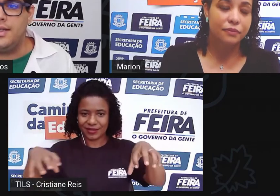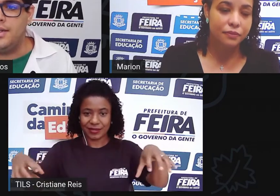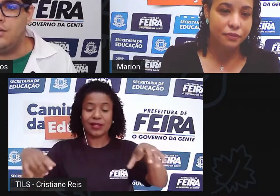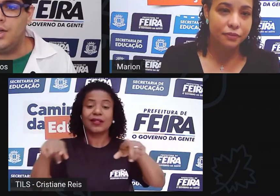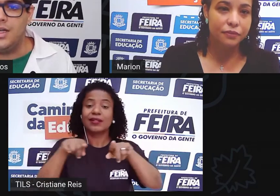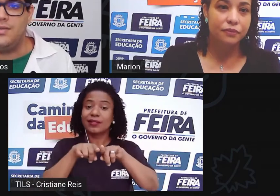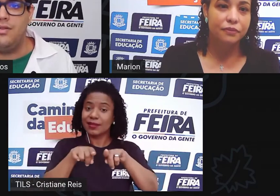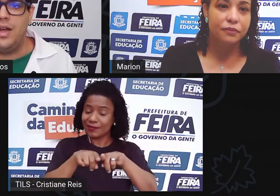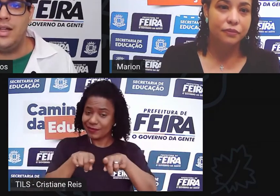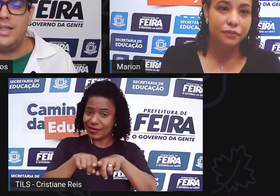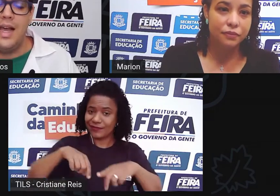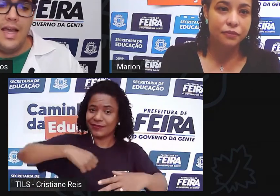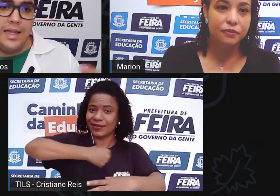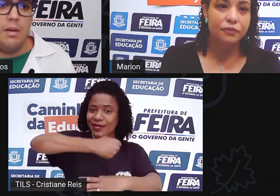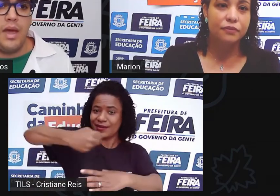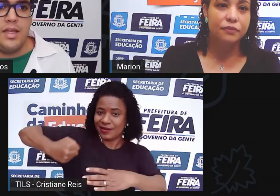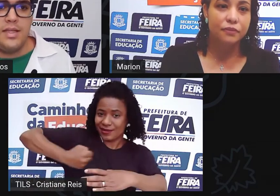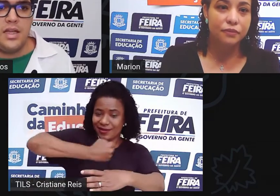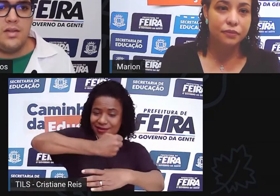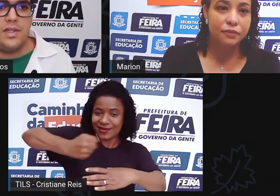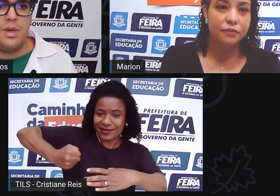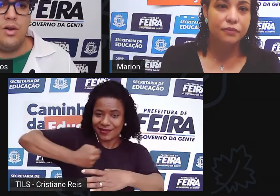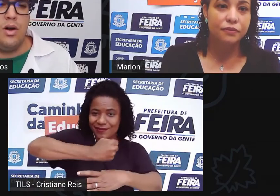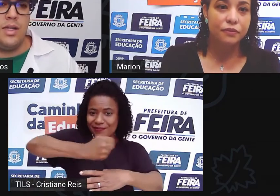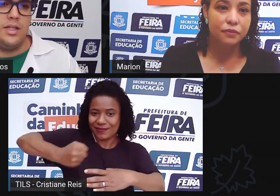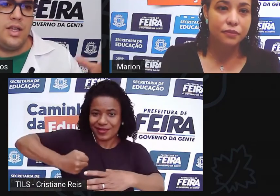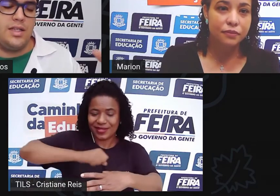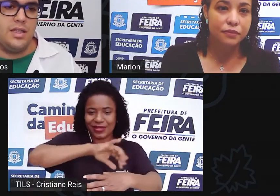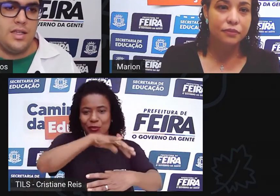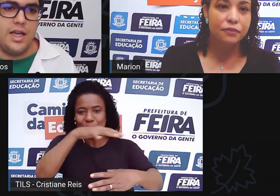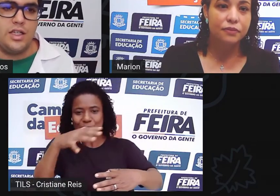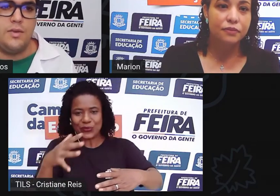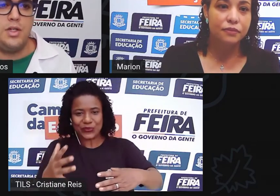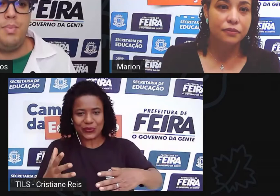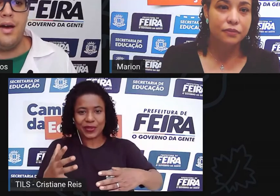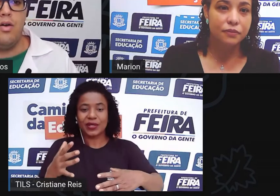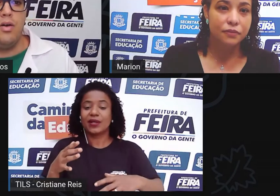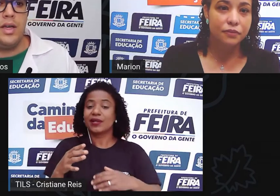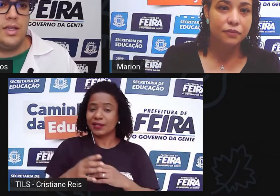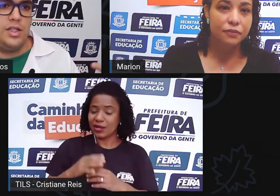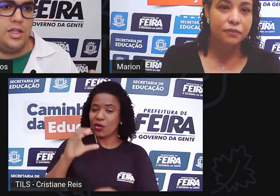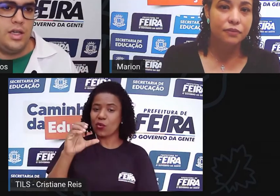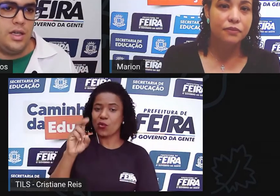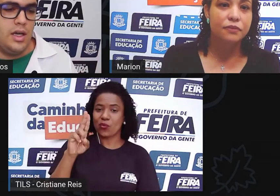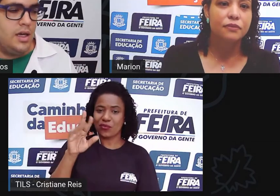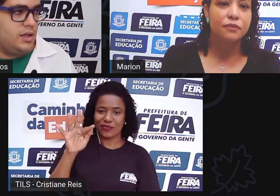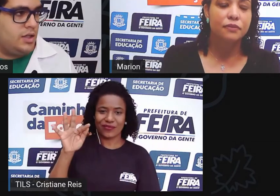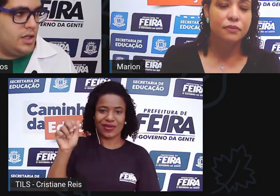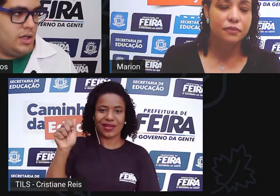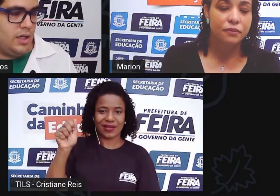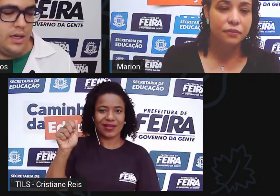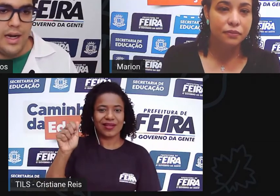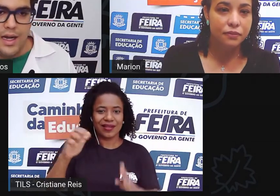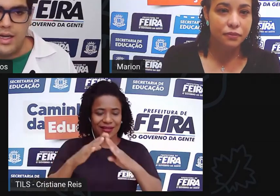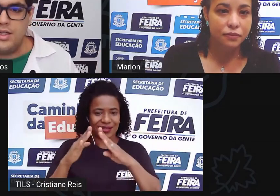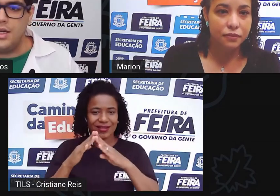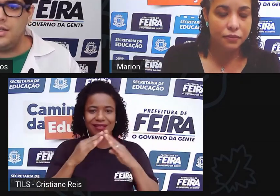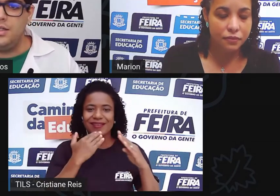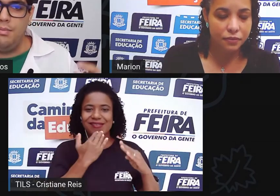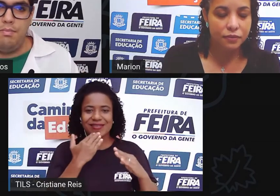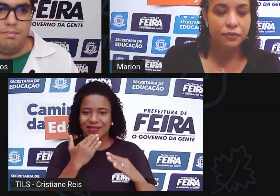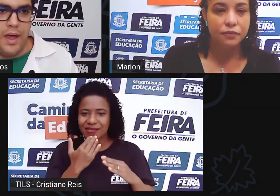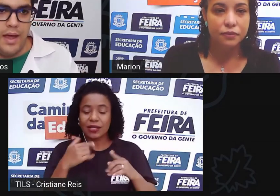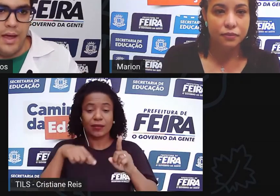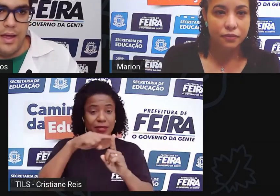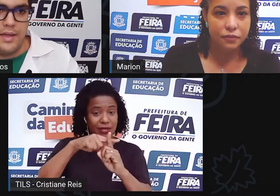da Central Única das Favelas, e também iniciativas menores, iniciativas de paróquias, de igrejas,